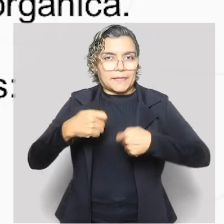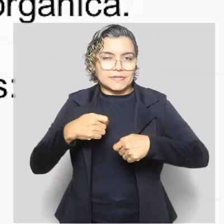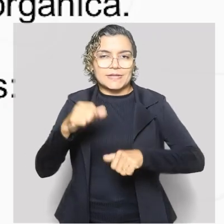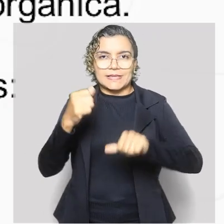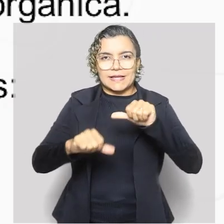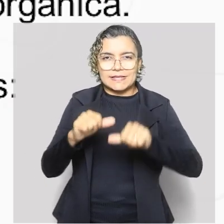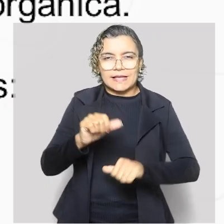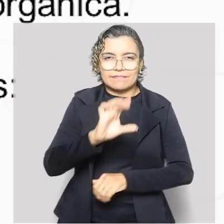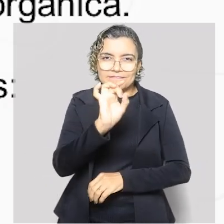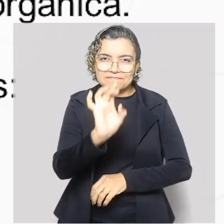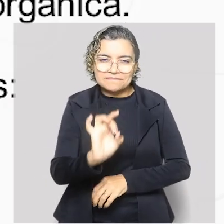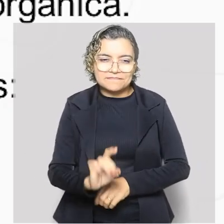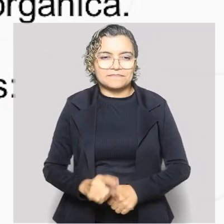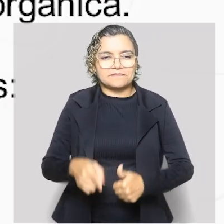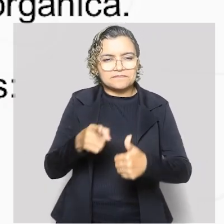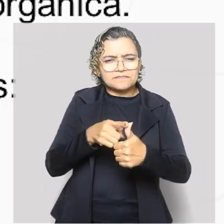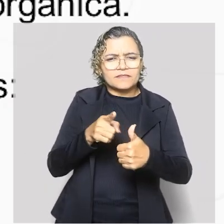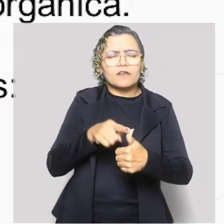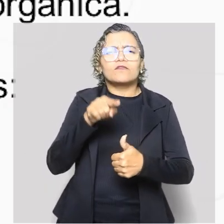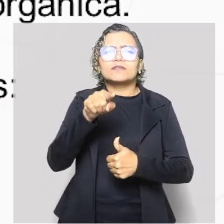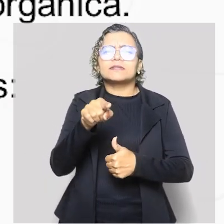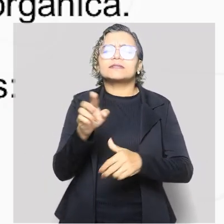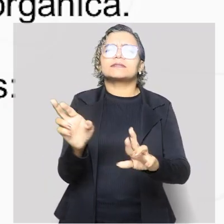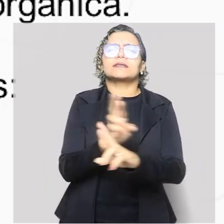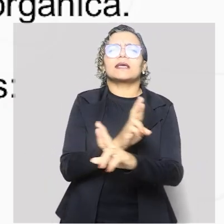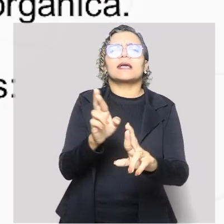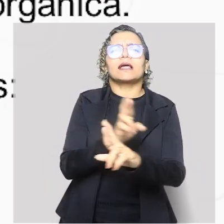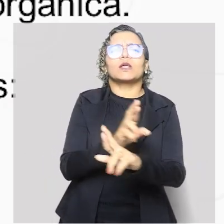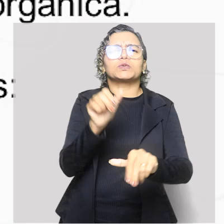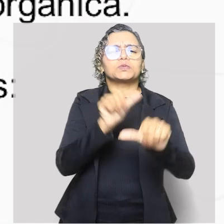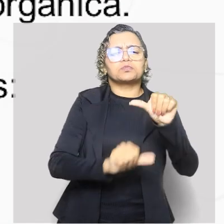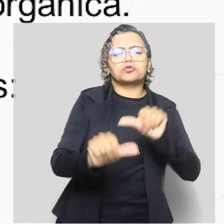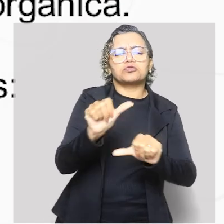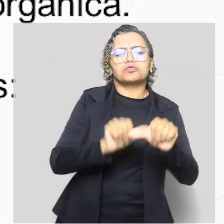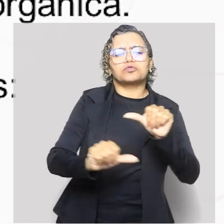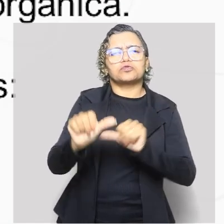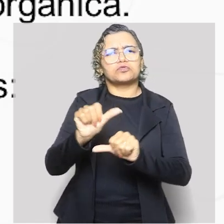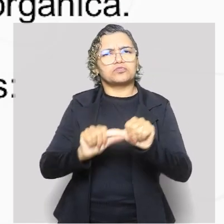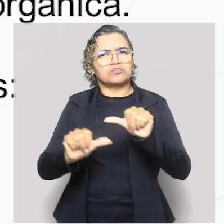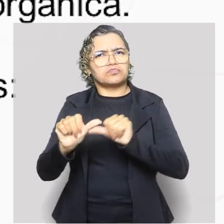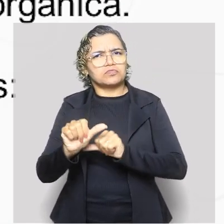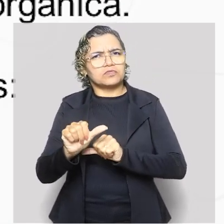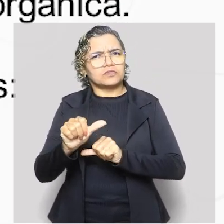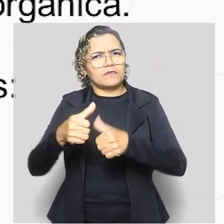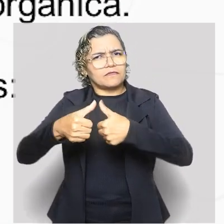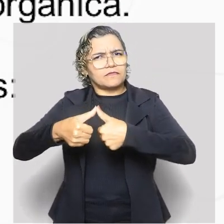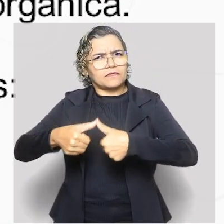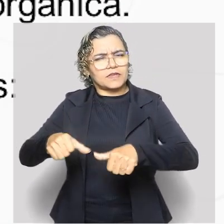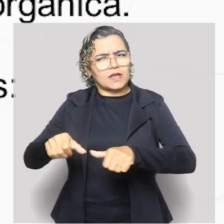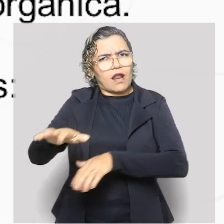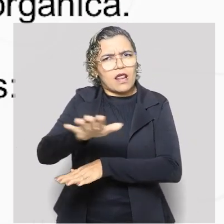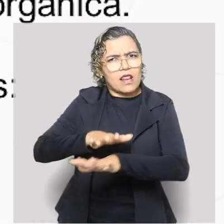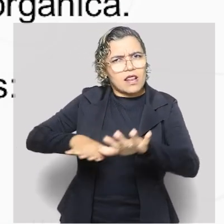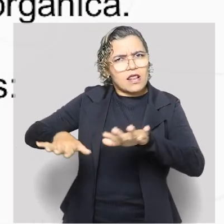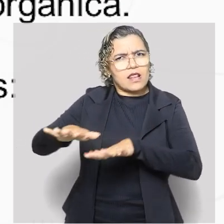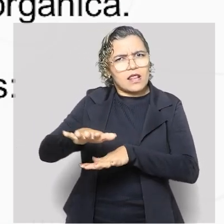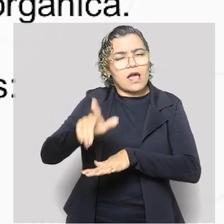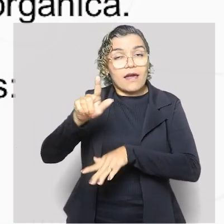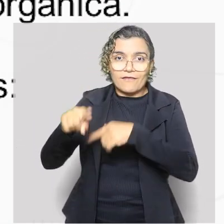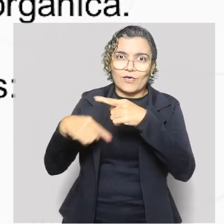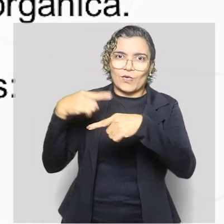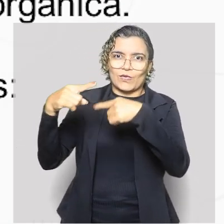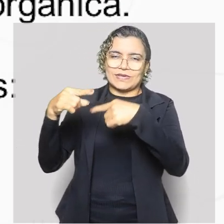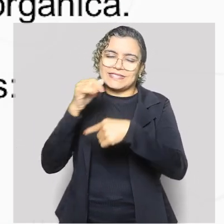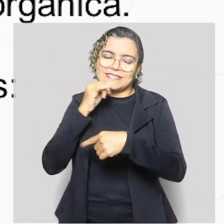analisar uma a uma. 1. Você se relaciona e se modifica através do meio que você está? Sim, isso é evoluir,